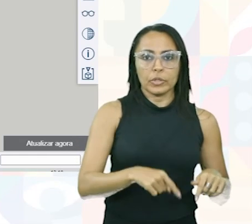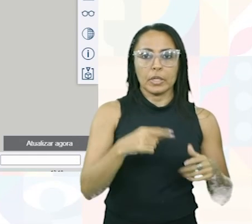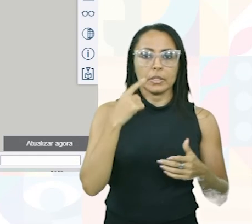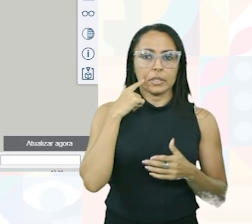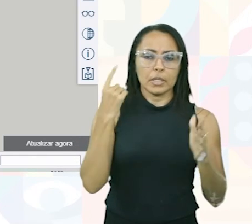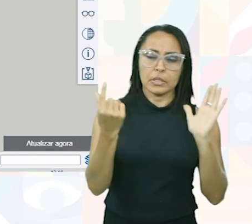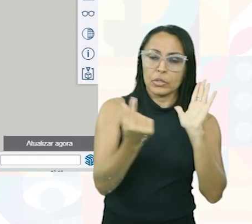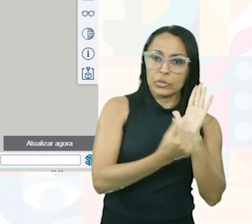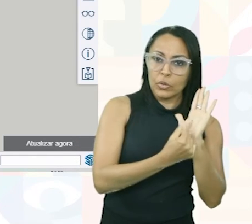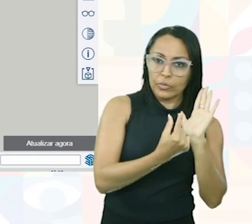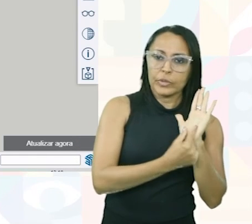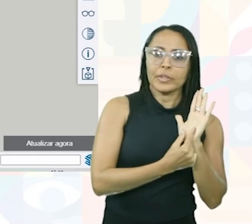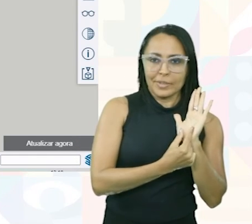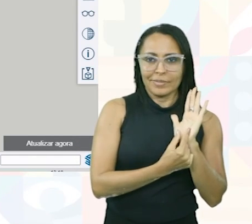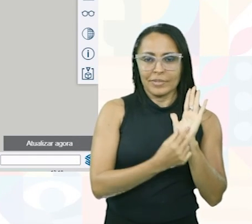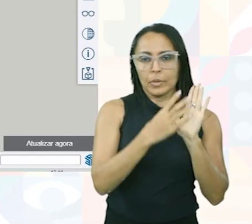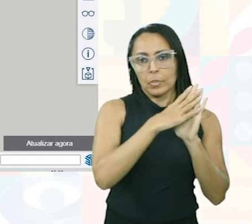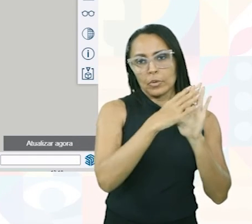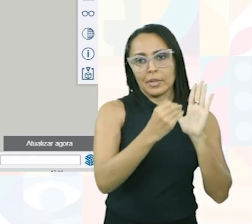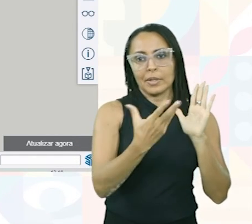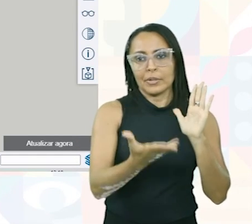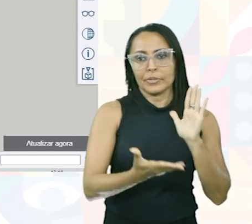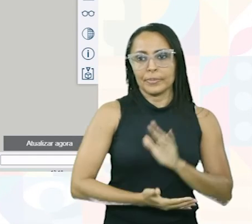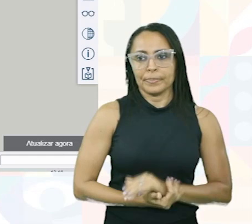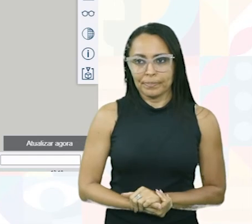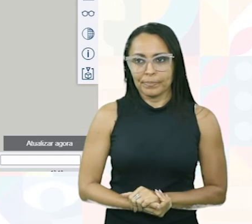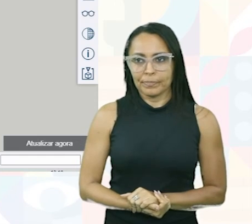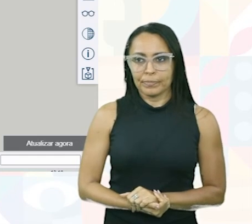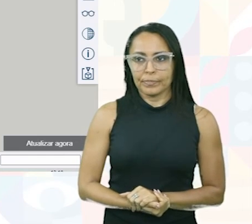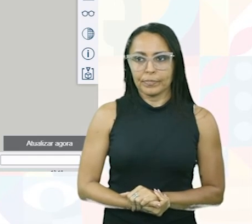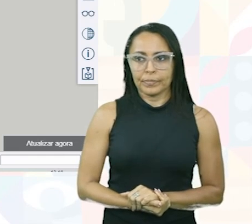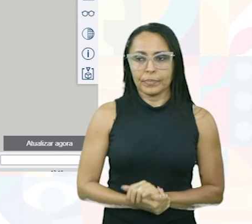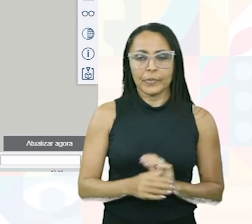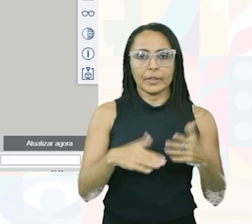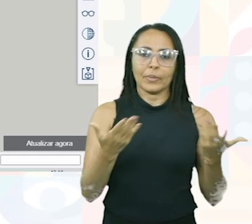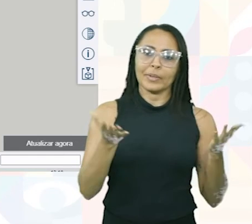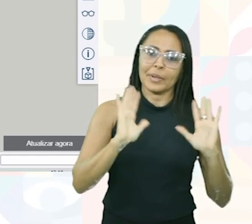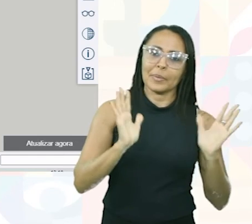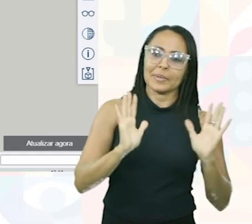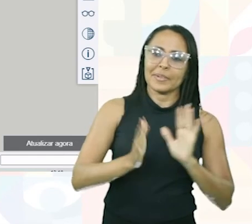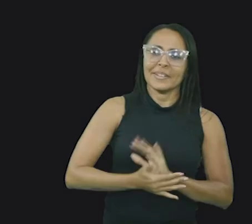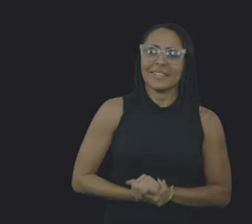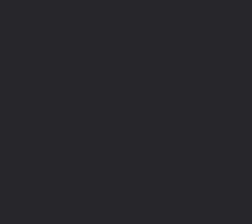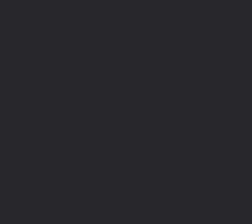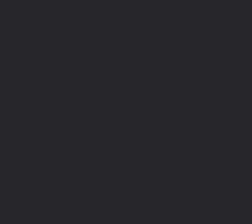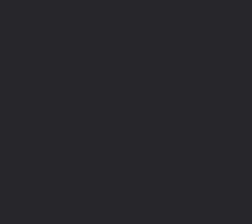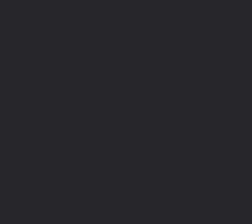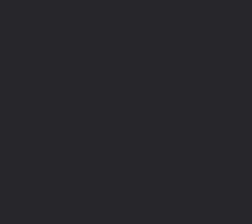software de modelagem tridimensional. Então, até a próxima aula.